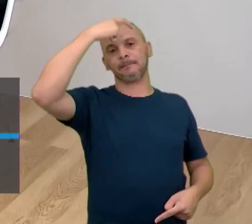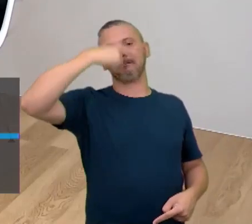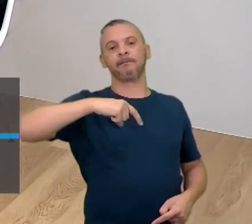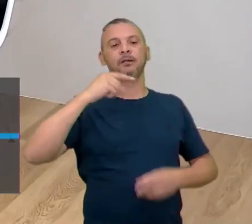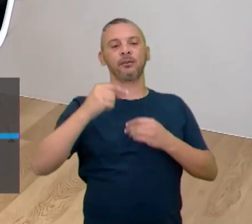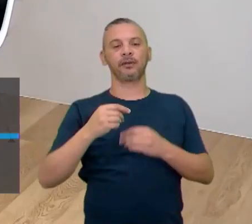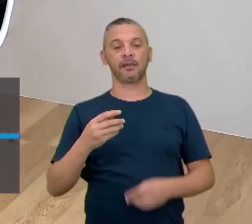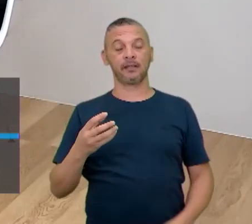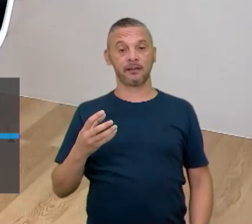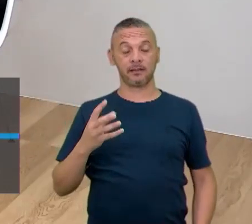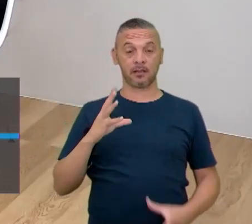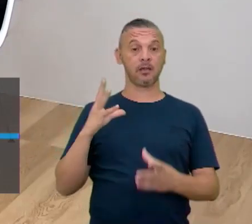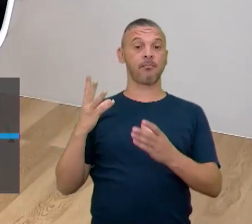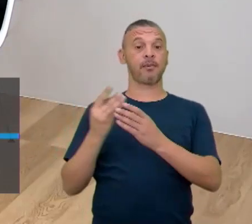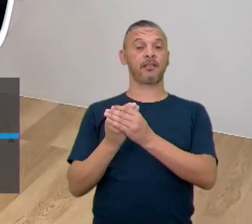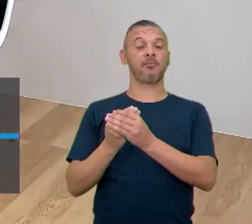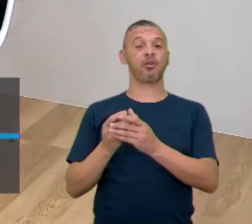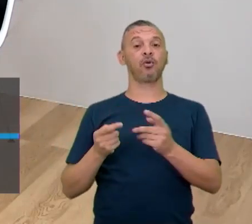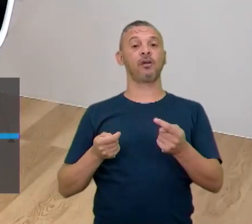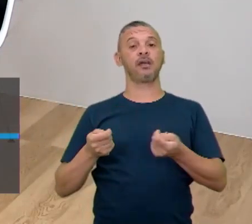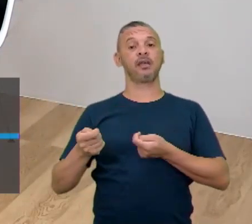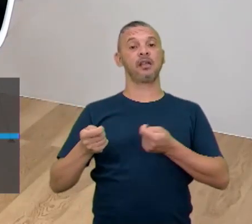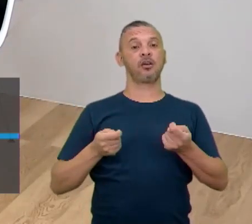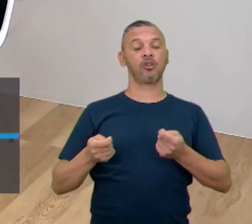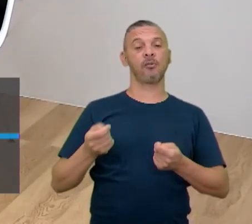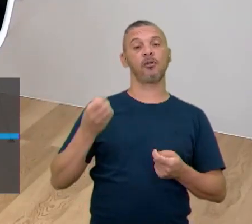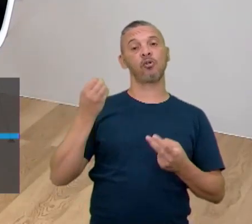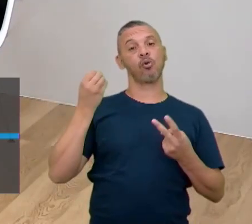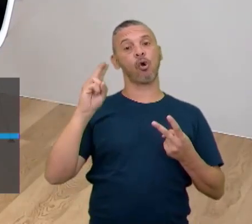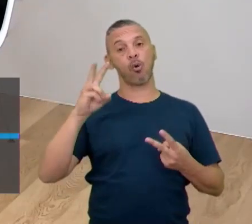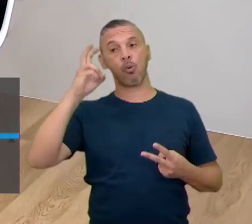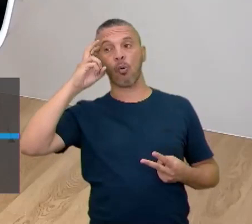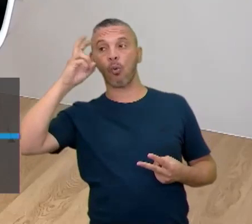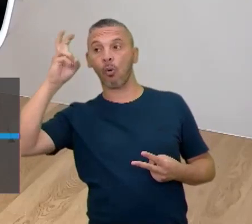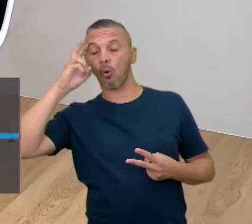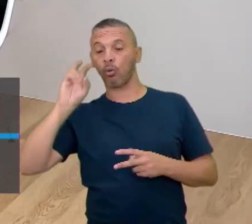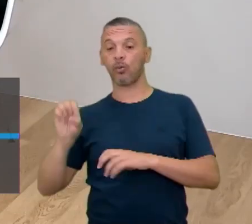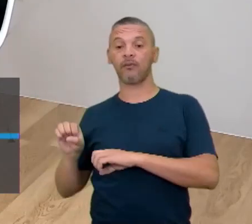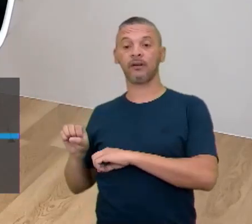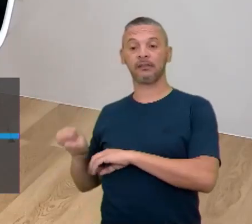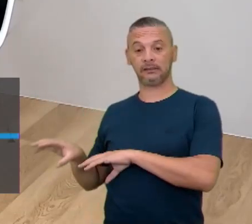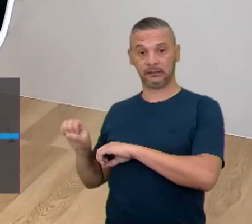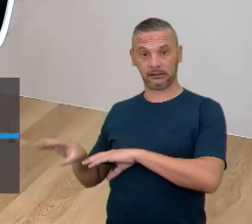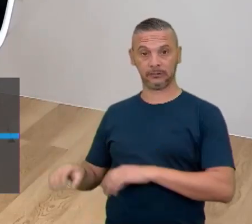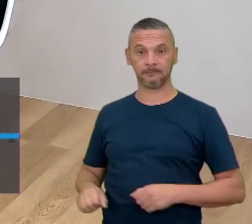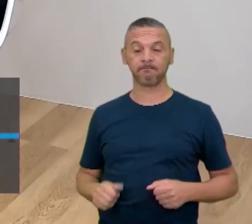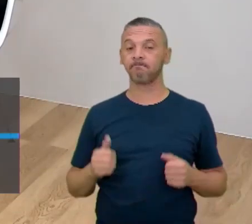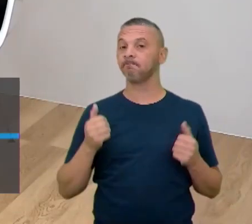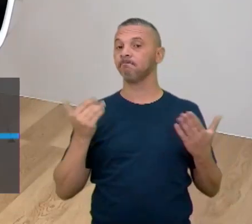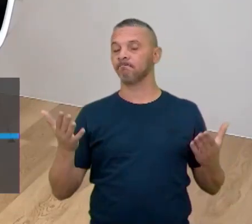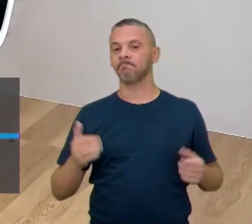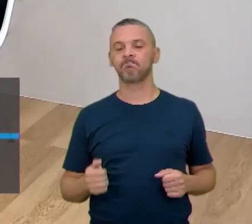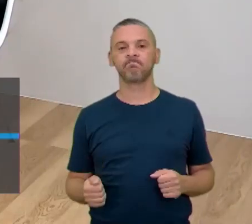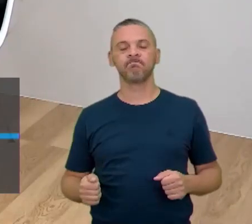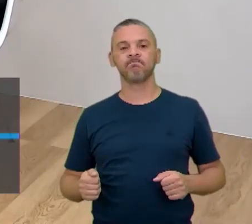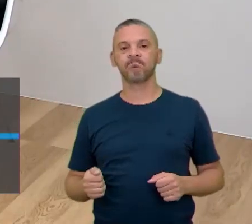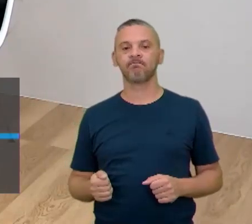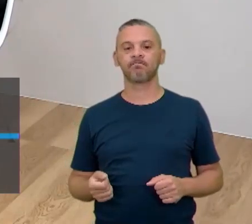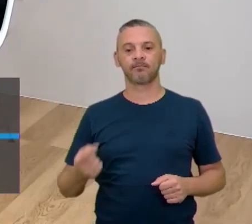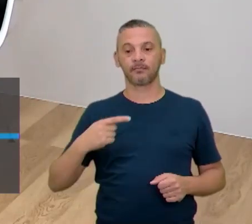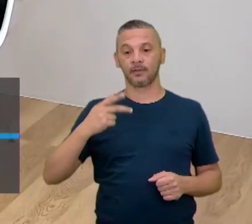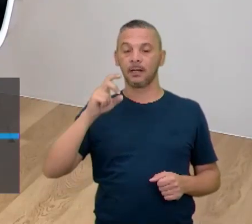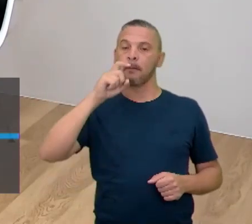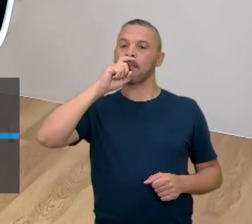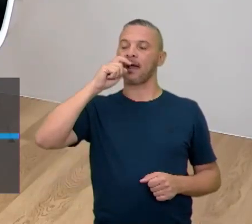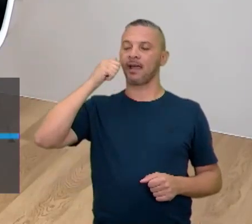Patrimônio econômico ou legados culturais? Olha, eu vou seguir o que normalmente a gente ouve dos